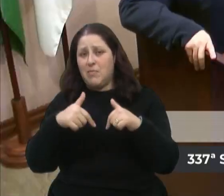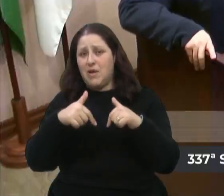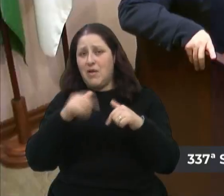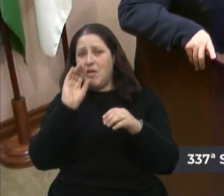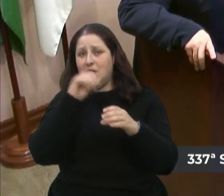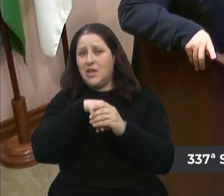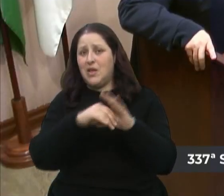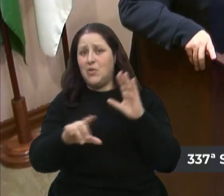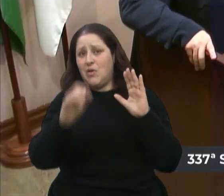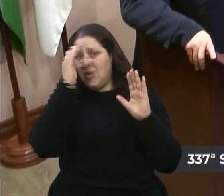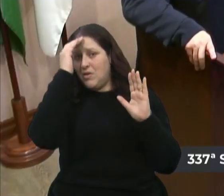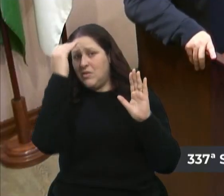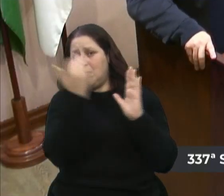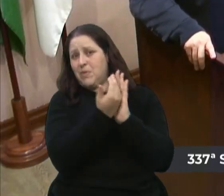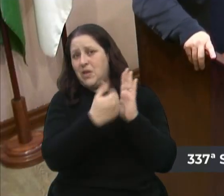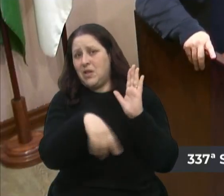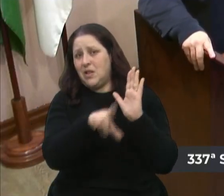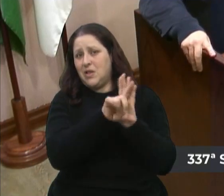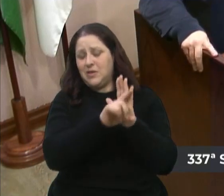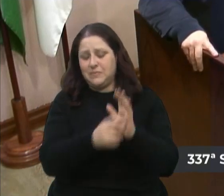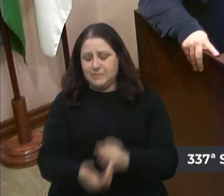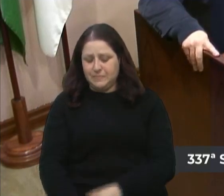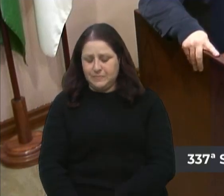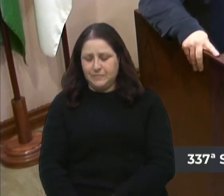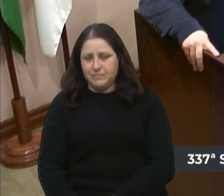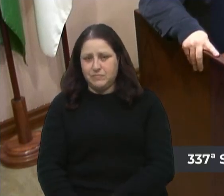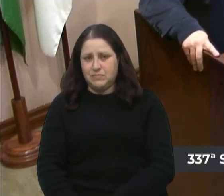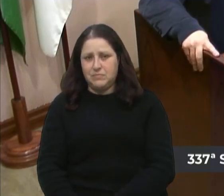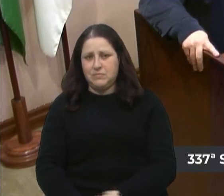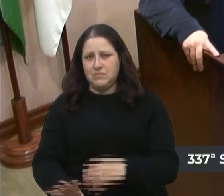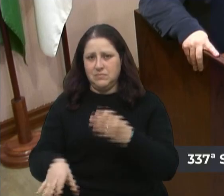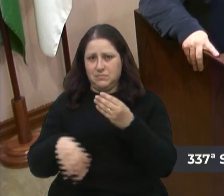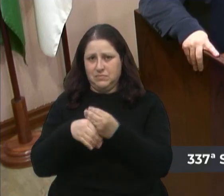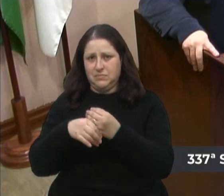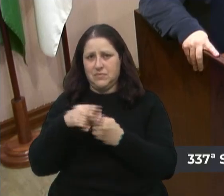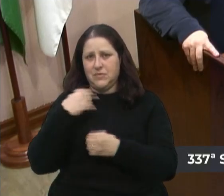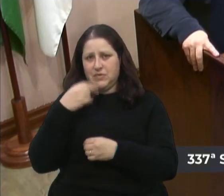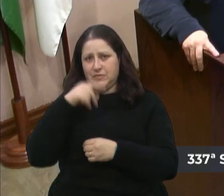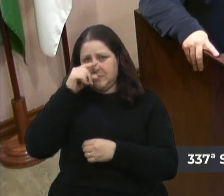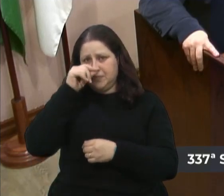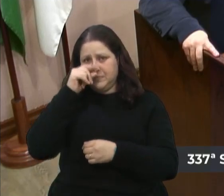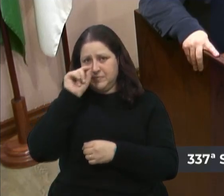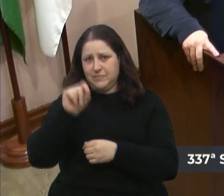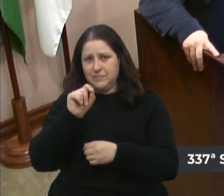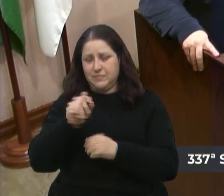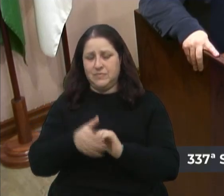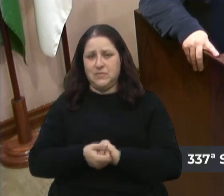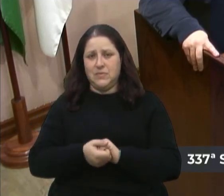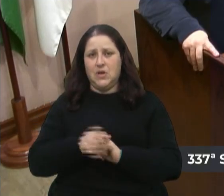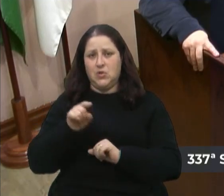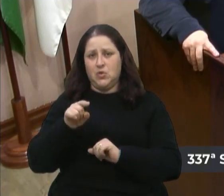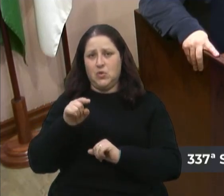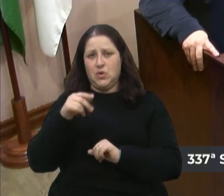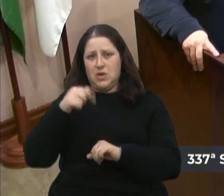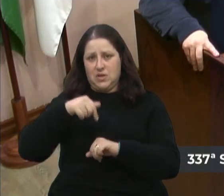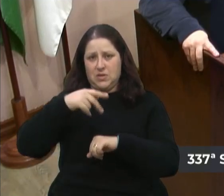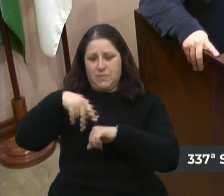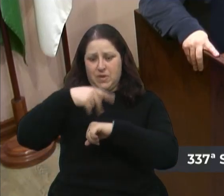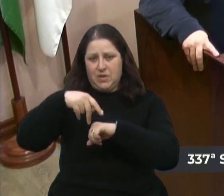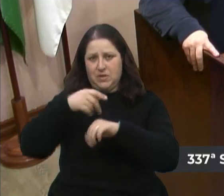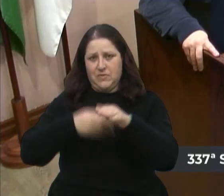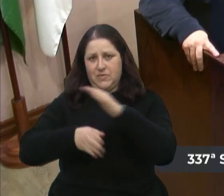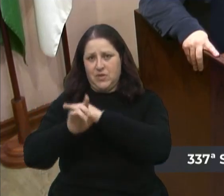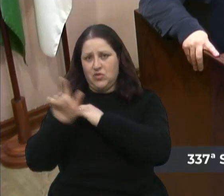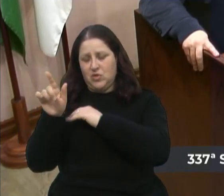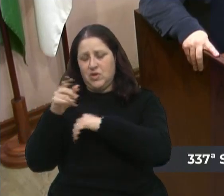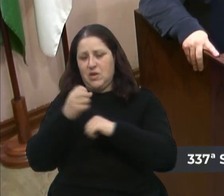o vereador Bressan. Obrigado, vereador Zanquim. Bom, para complementar, vereador Fantinel, é o seguinte, quando tu sai deste país, e se tu é advogado